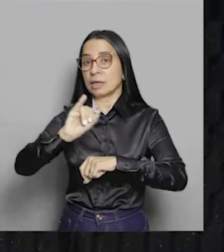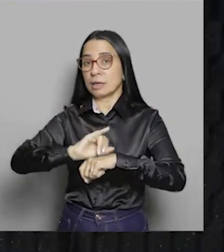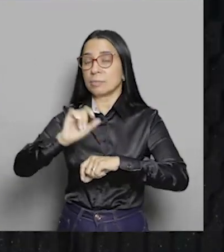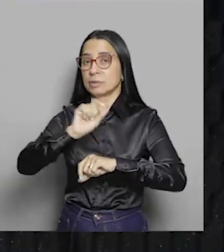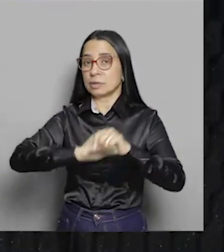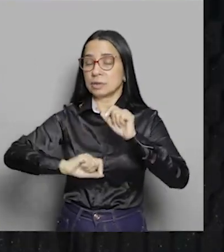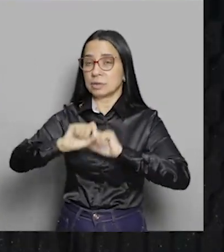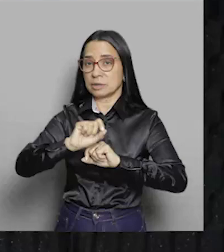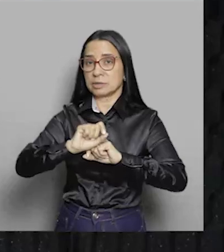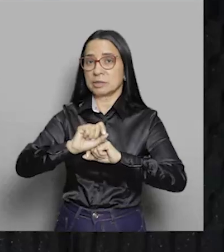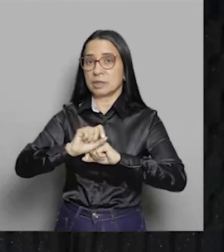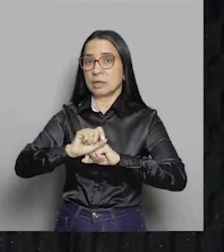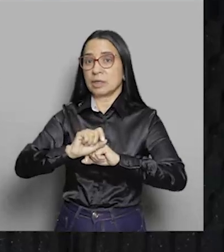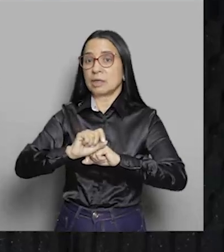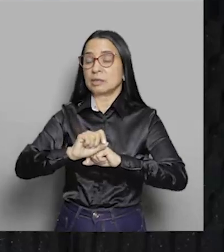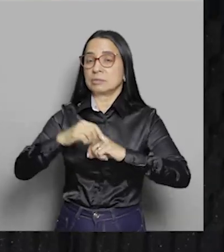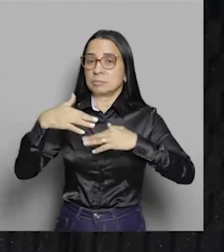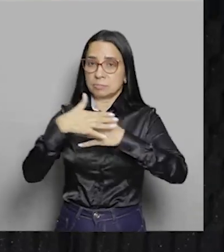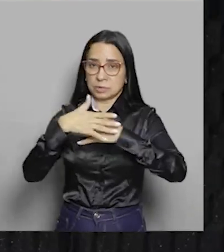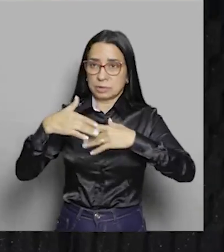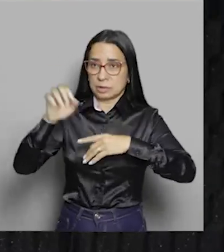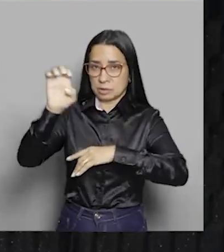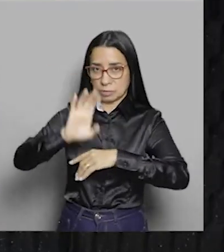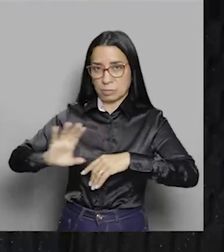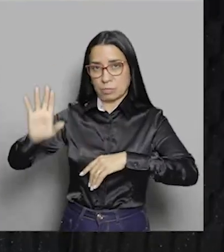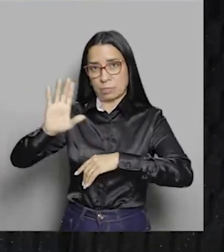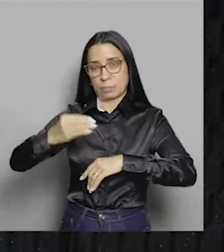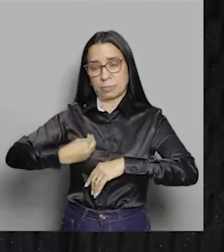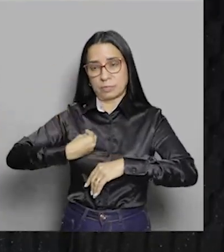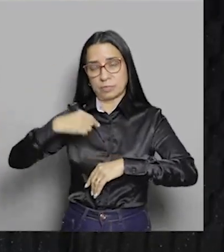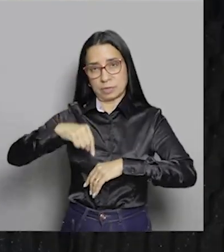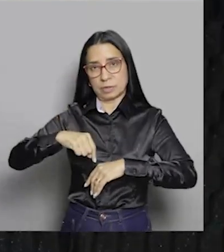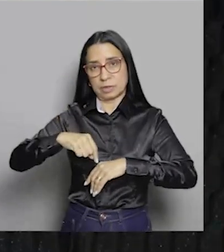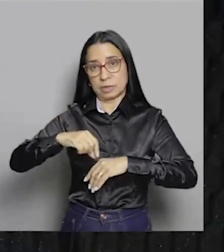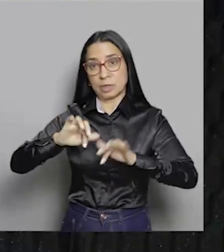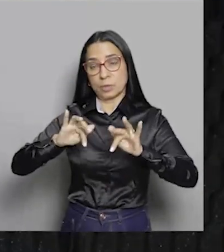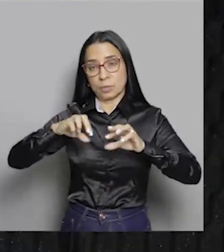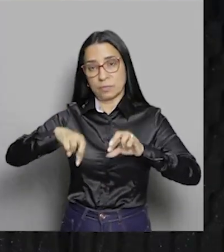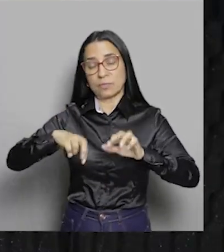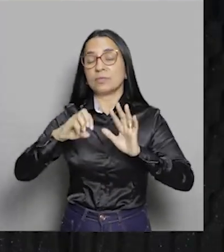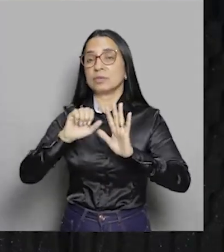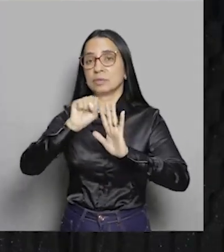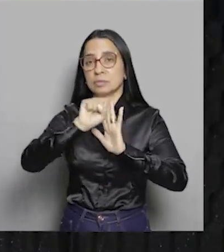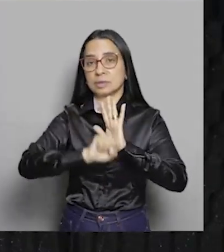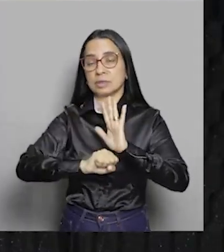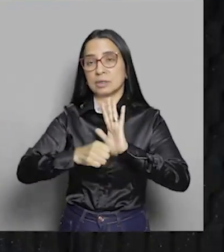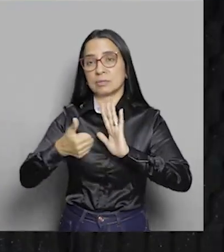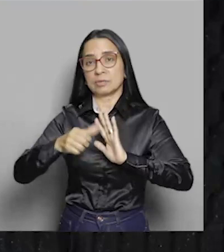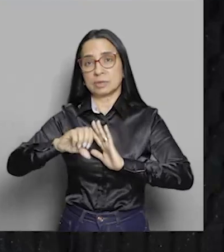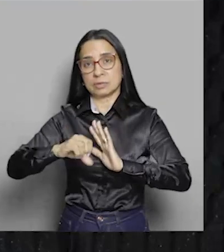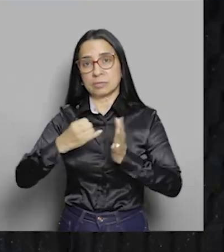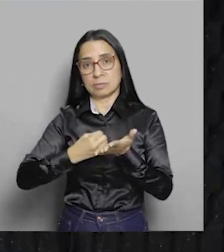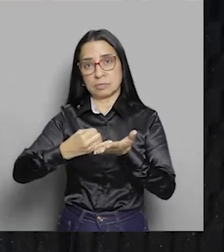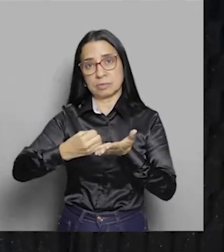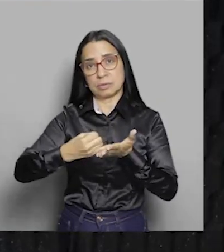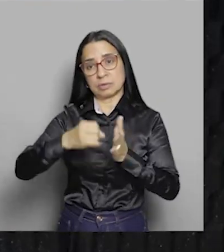metrópoles europeias vivem aqui no final do século XIX, vivenciam no final do século XIX e início do século